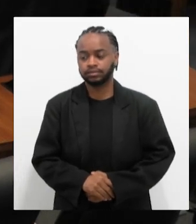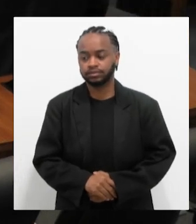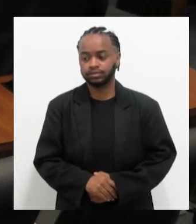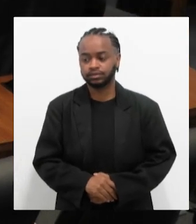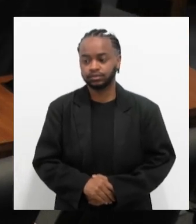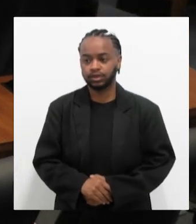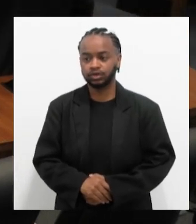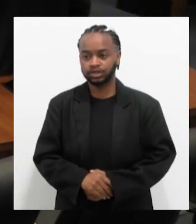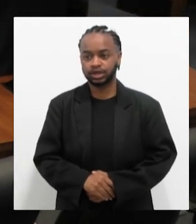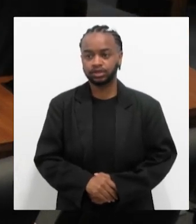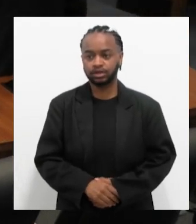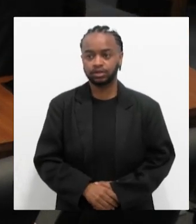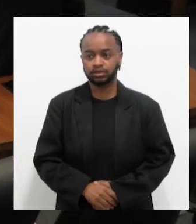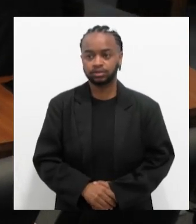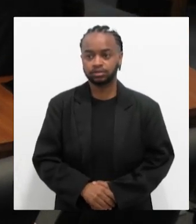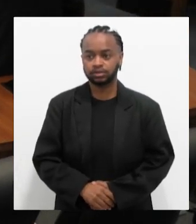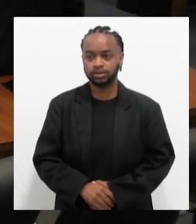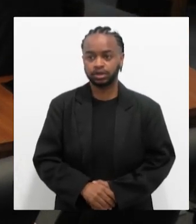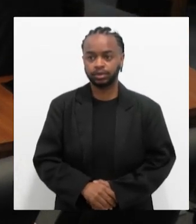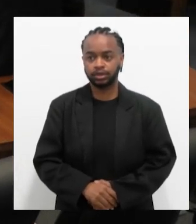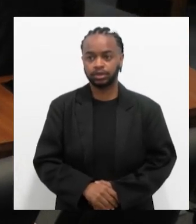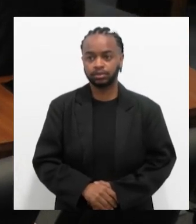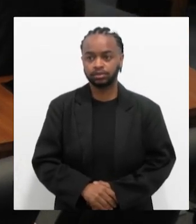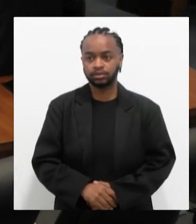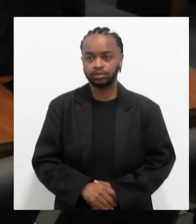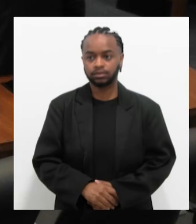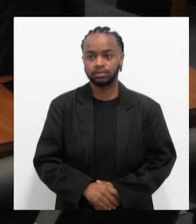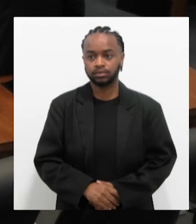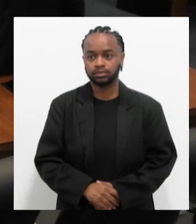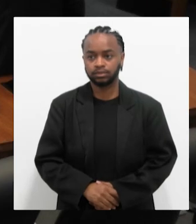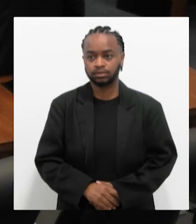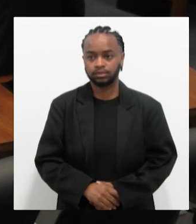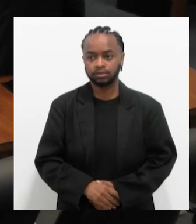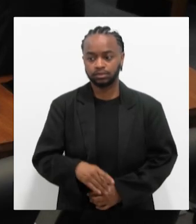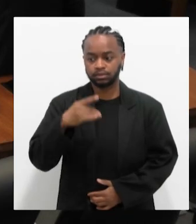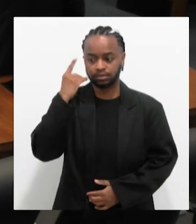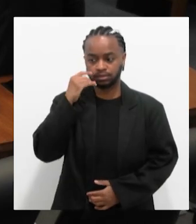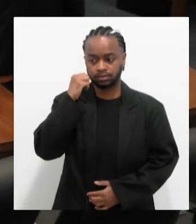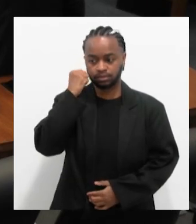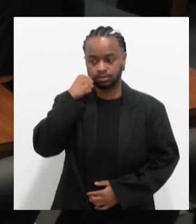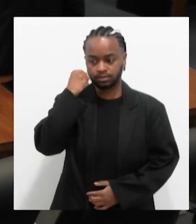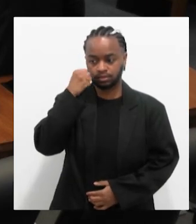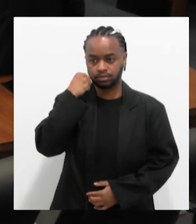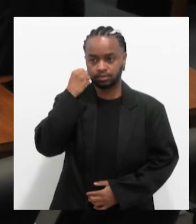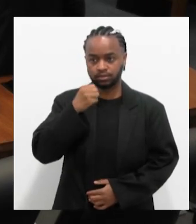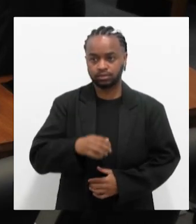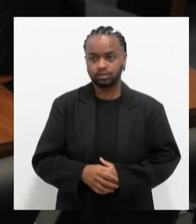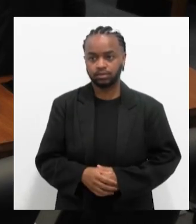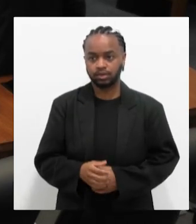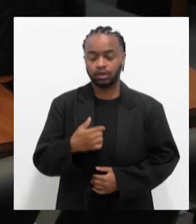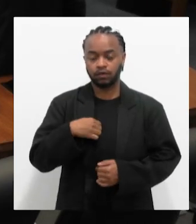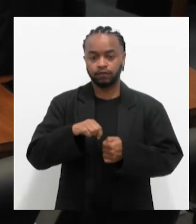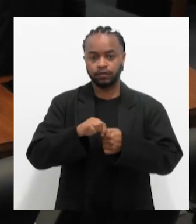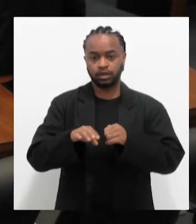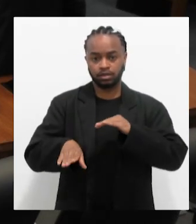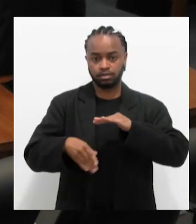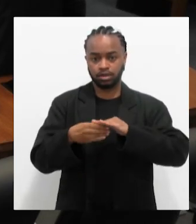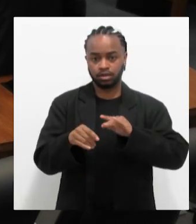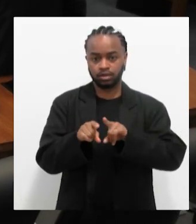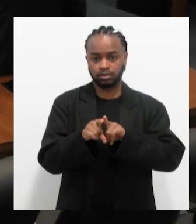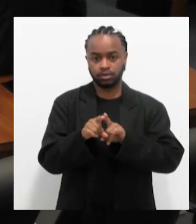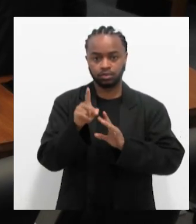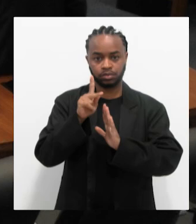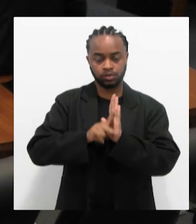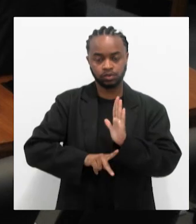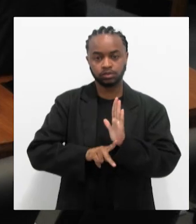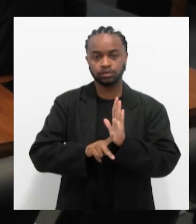Alô? Deputado Samuel Malafaia. Eu queria falar com a Tia Ju sobre a emenda que eu coloquei também no projeto,